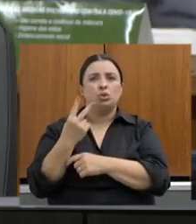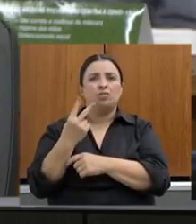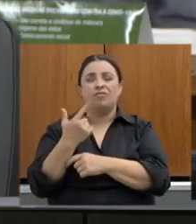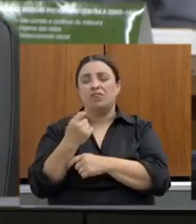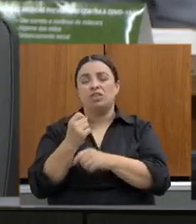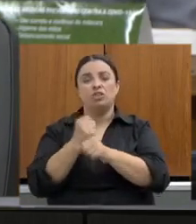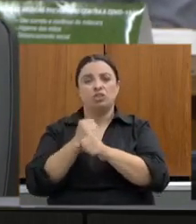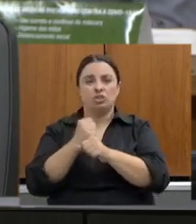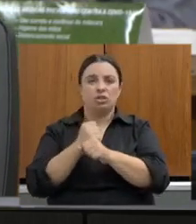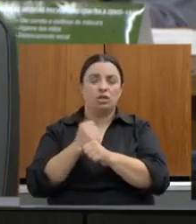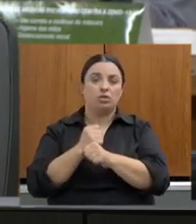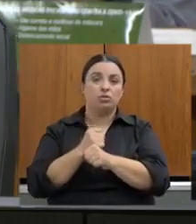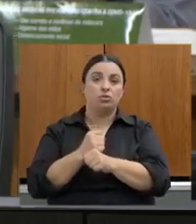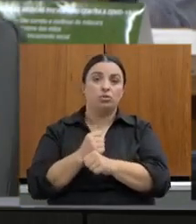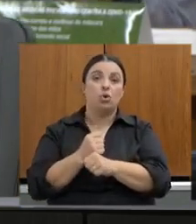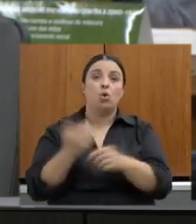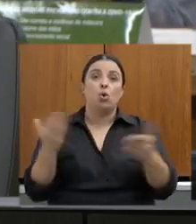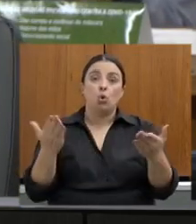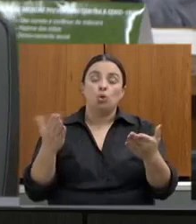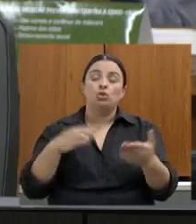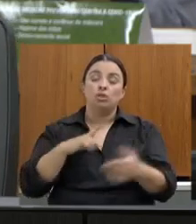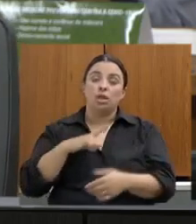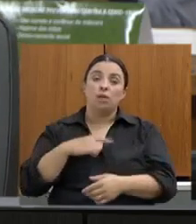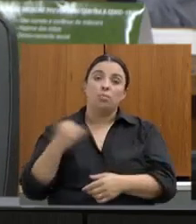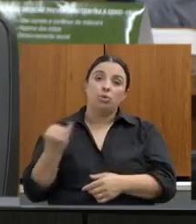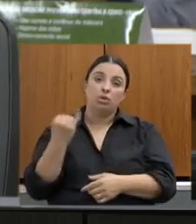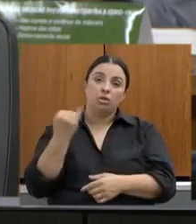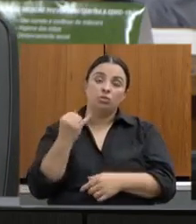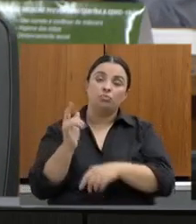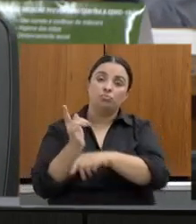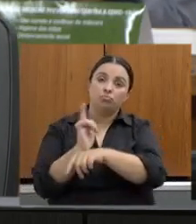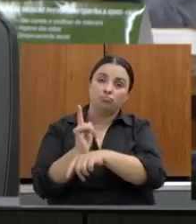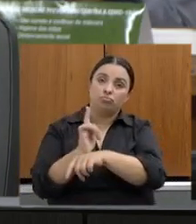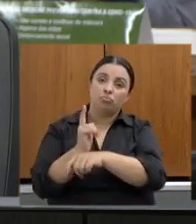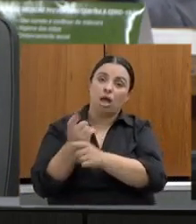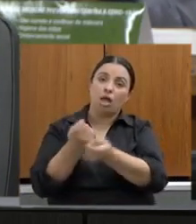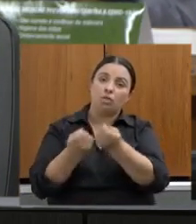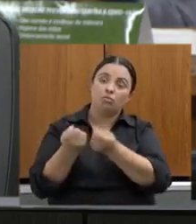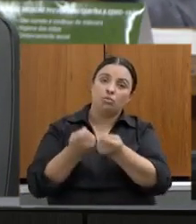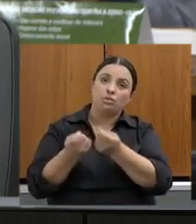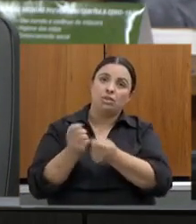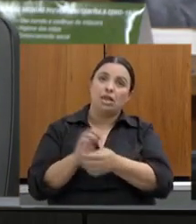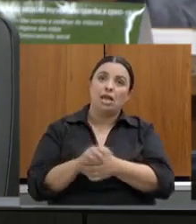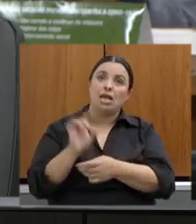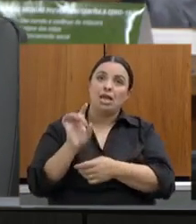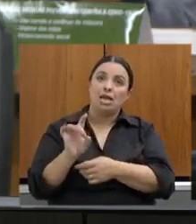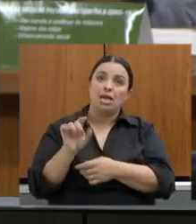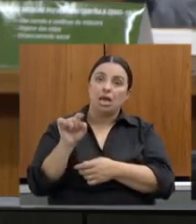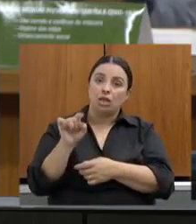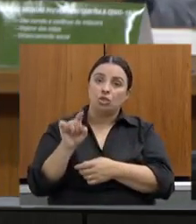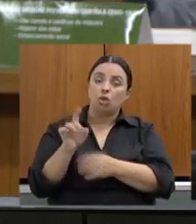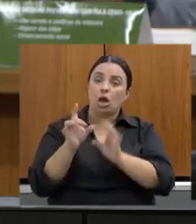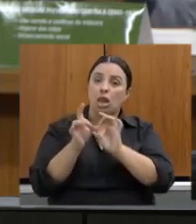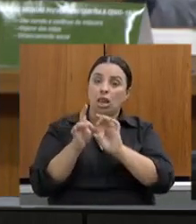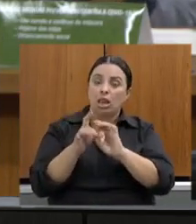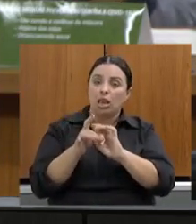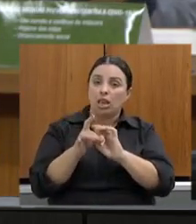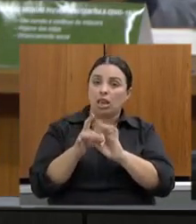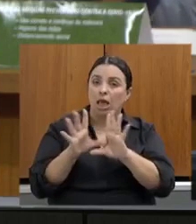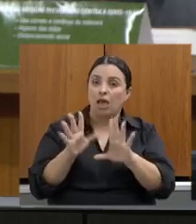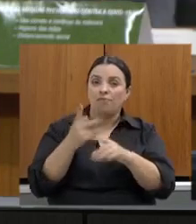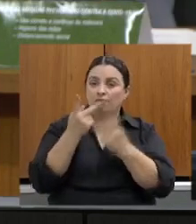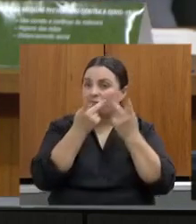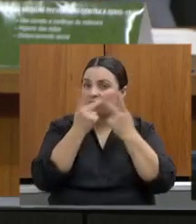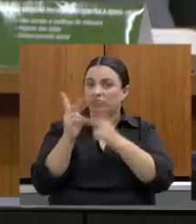importantíssima para fazer a gestão e ela está também não apenas à disposição da direção da polícia